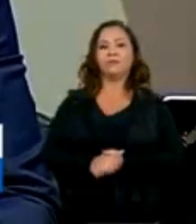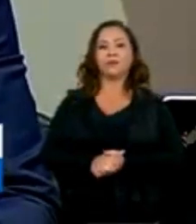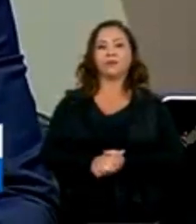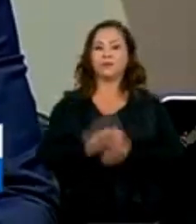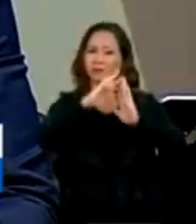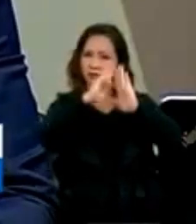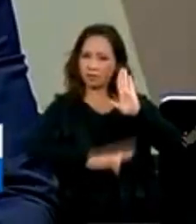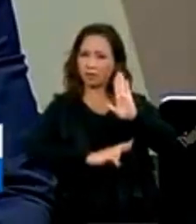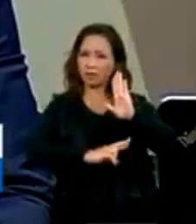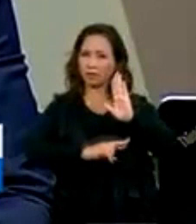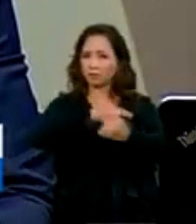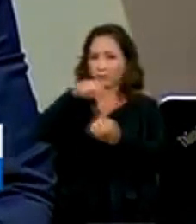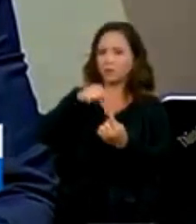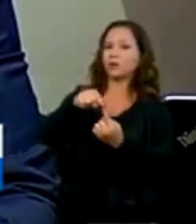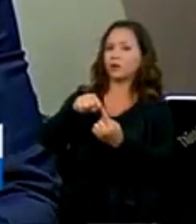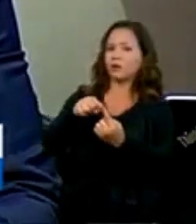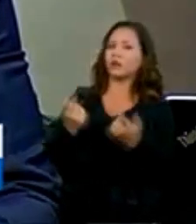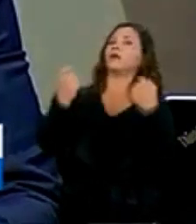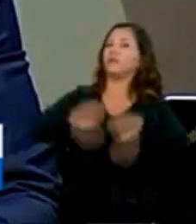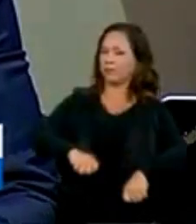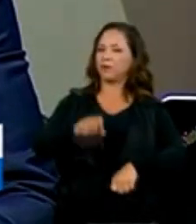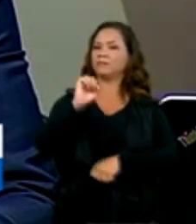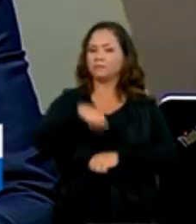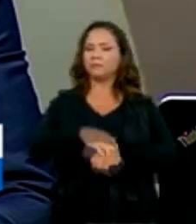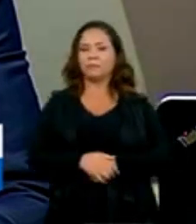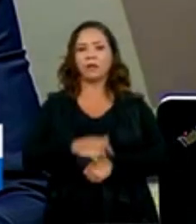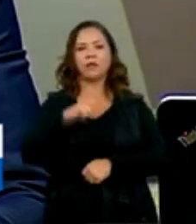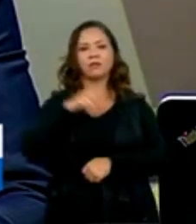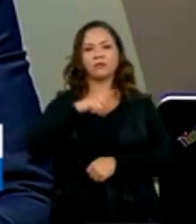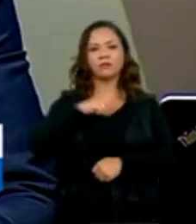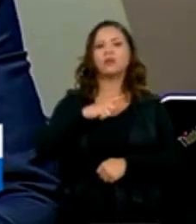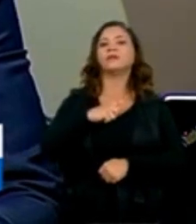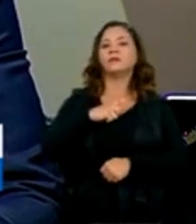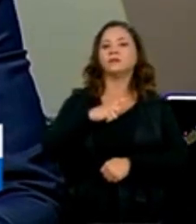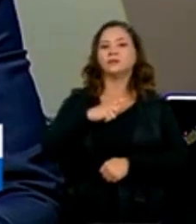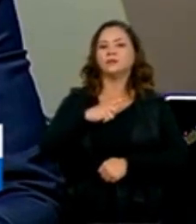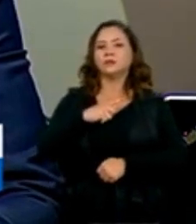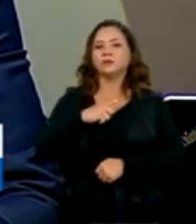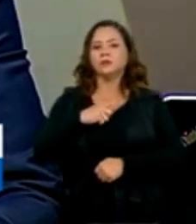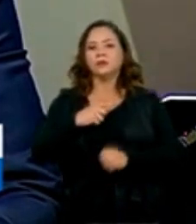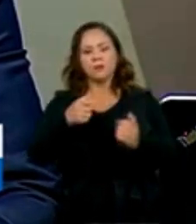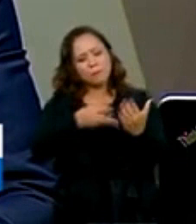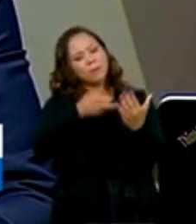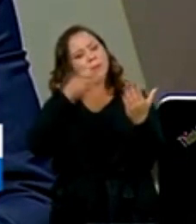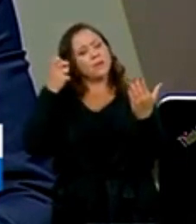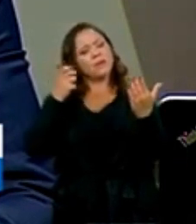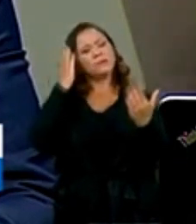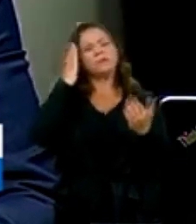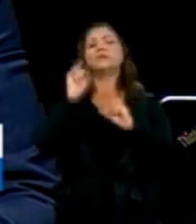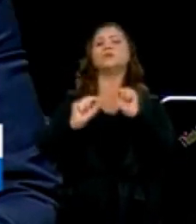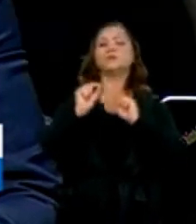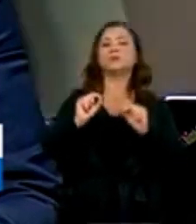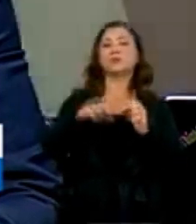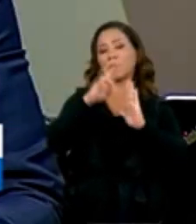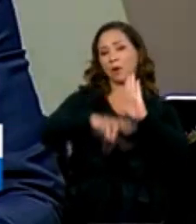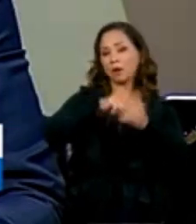as matérias estão em análise pelo Supremo Tribunal Federal e, caso aprovado, poderia ser chamado a votar. Zanin atuou como